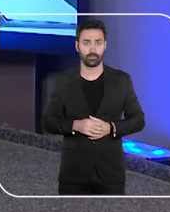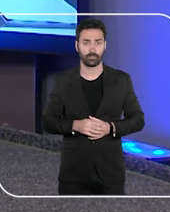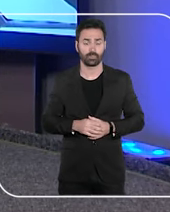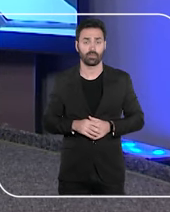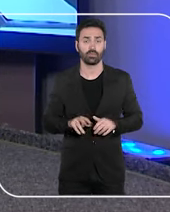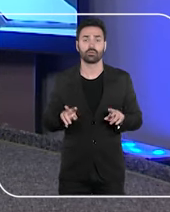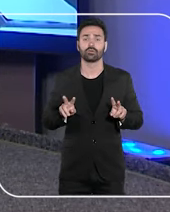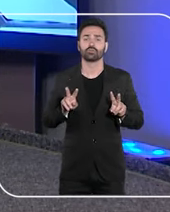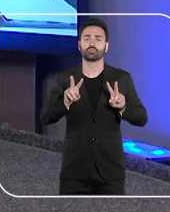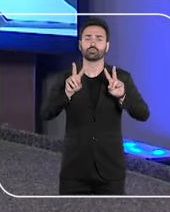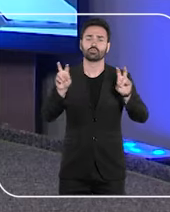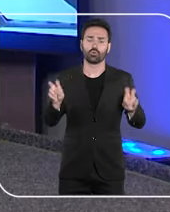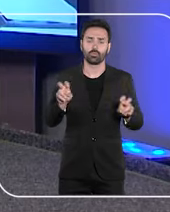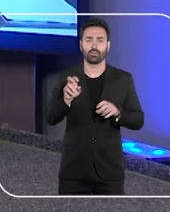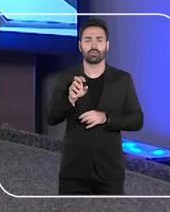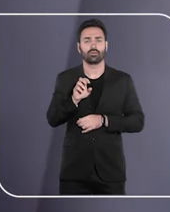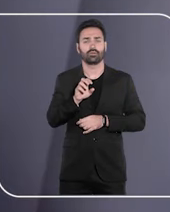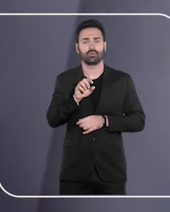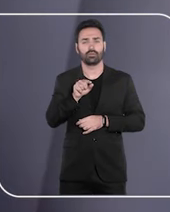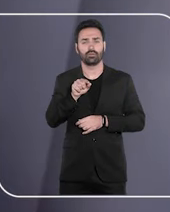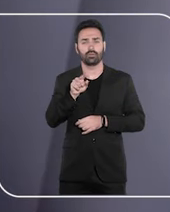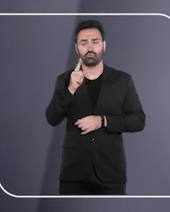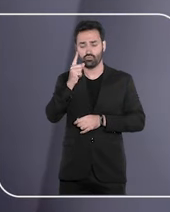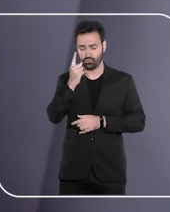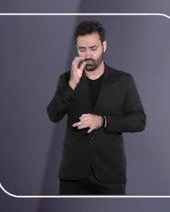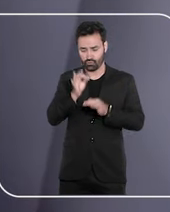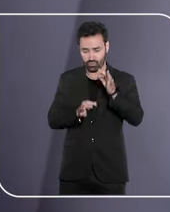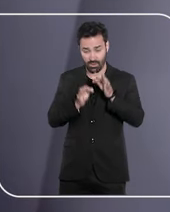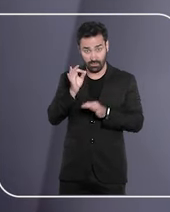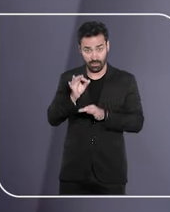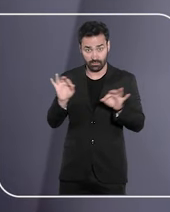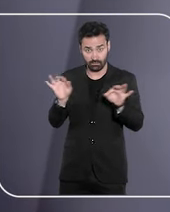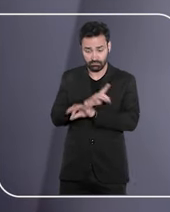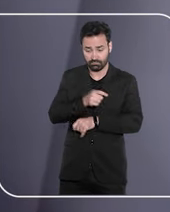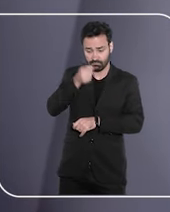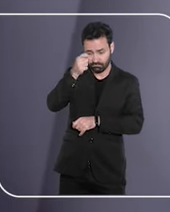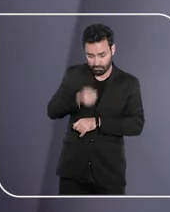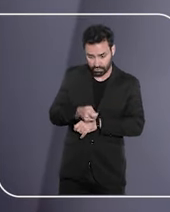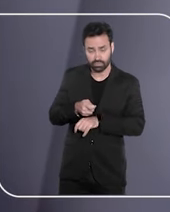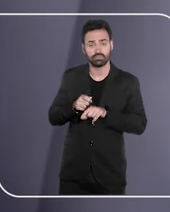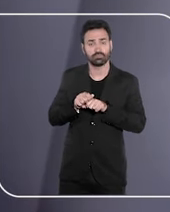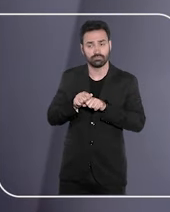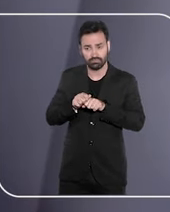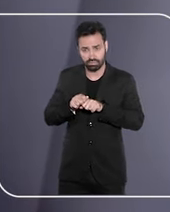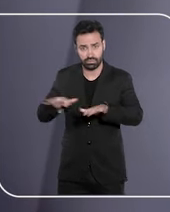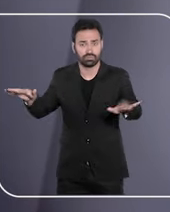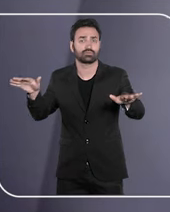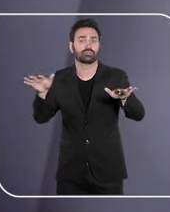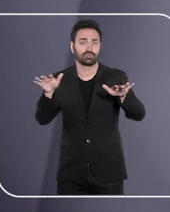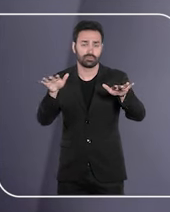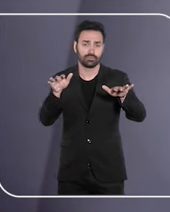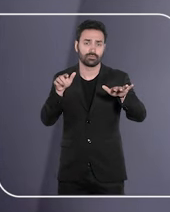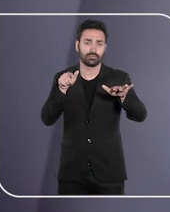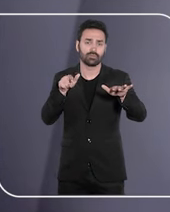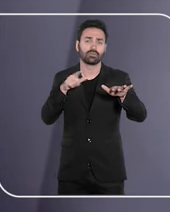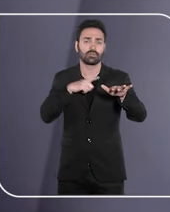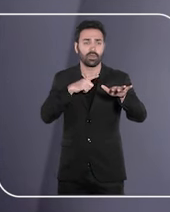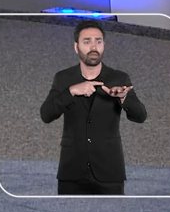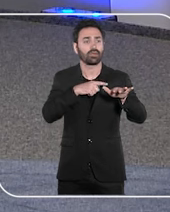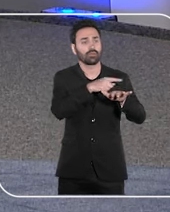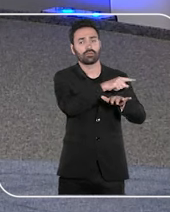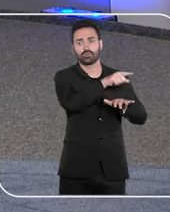dirigindo ao ministro Moura Ribeiro, ministro, esse efeito vinculante, essa observância pelos juízes e tribunais em todo o